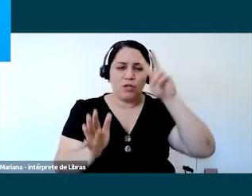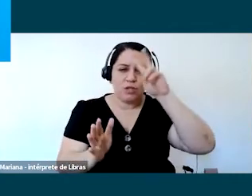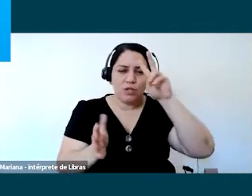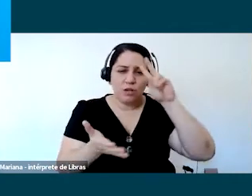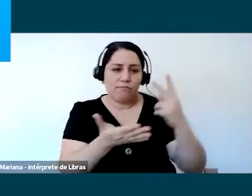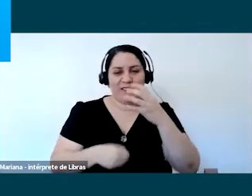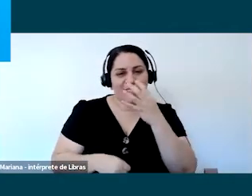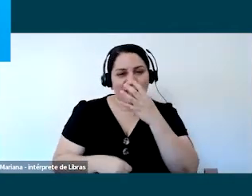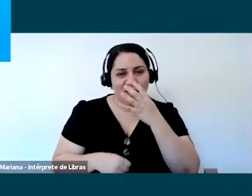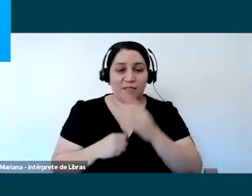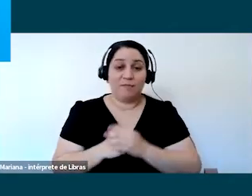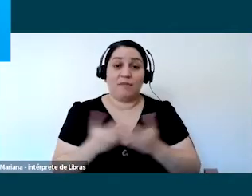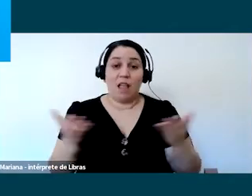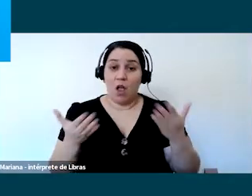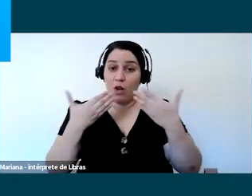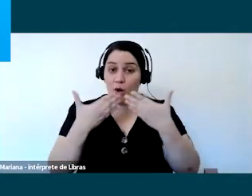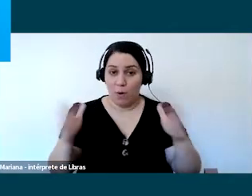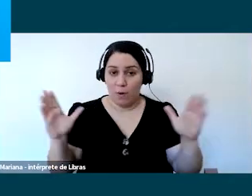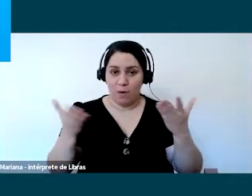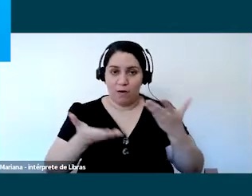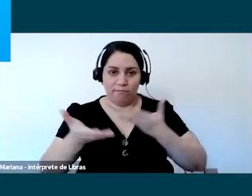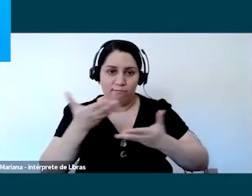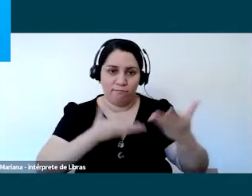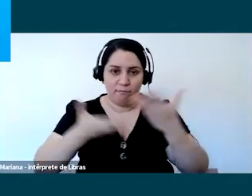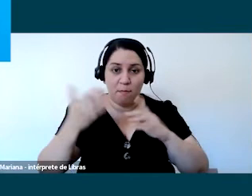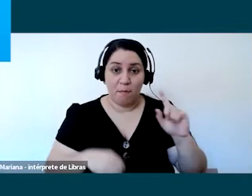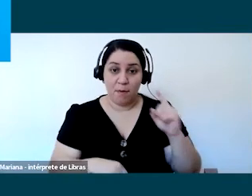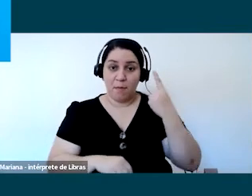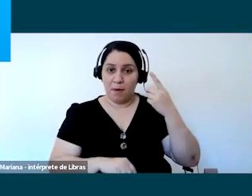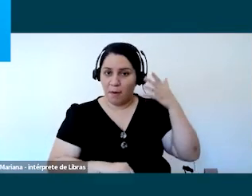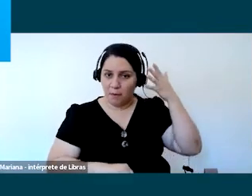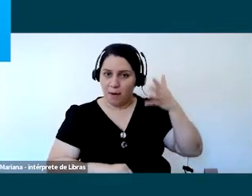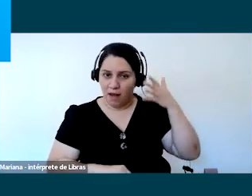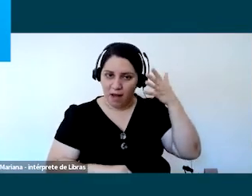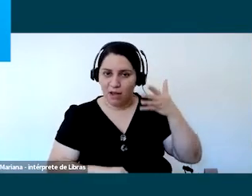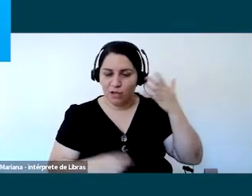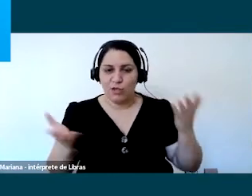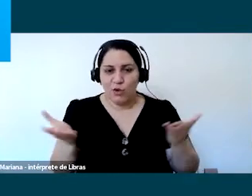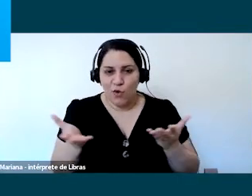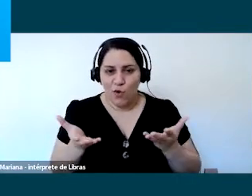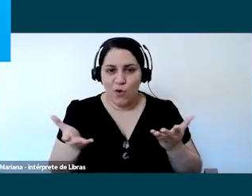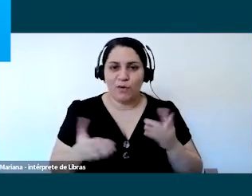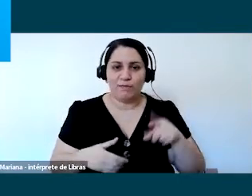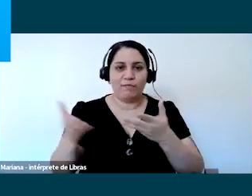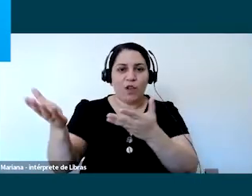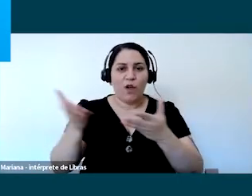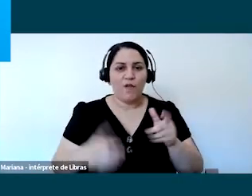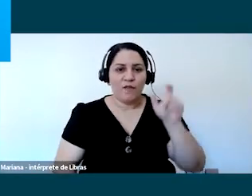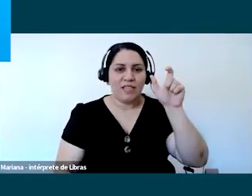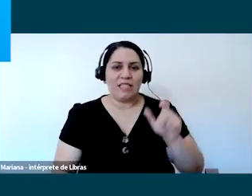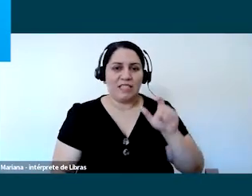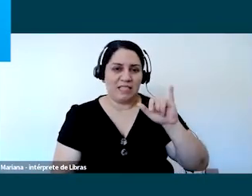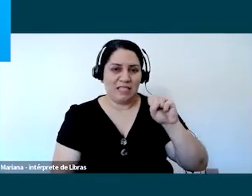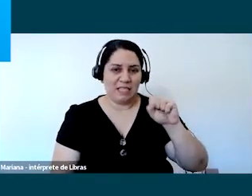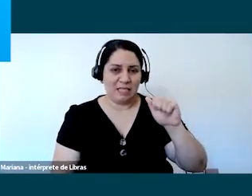soluções inovadoras. Bom, agora para abrir a nossa conversa de hoje, a nossa primeira palestra na sala Tech EdCo, eu convido